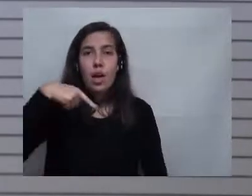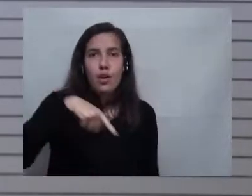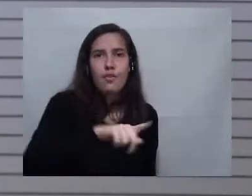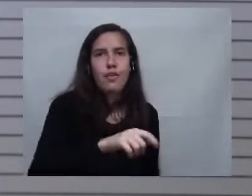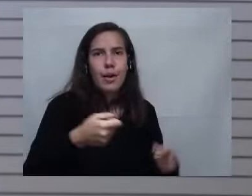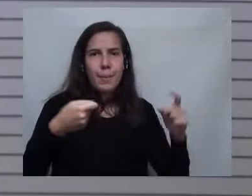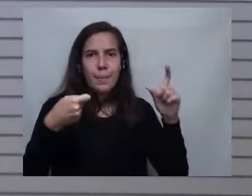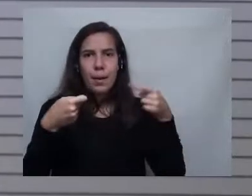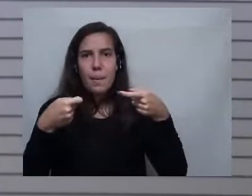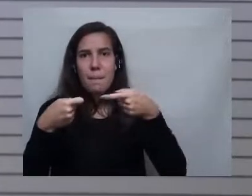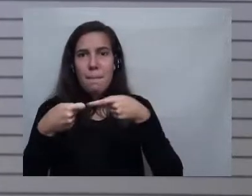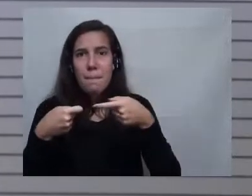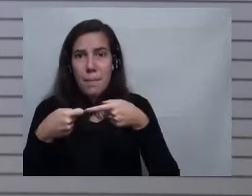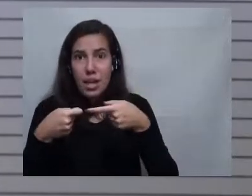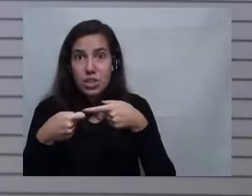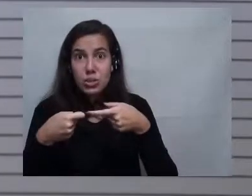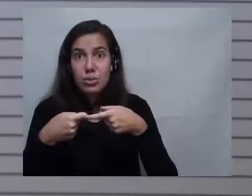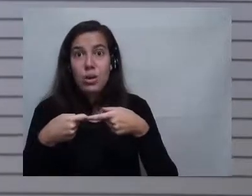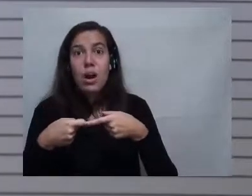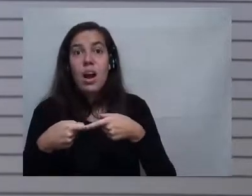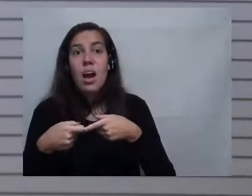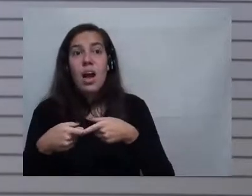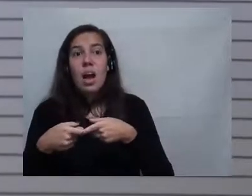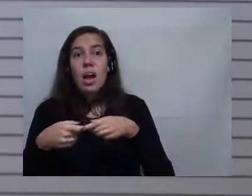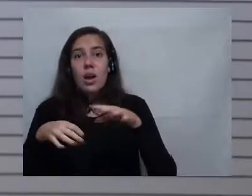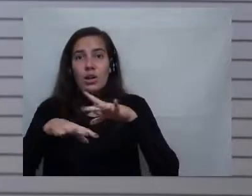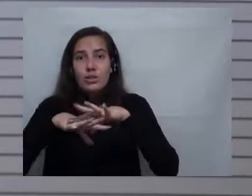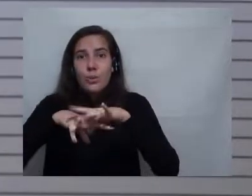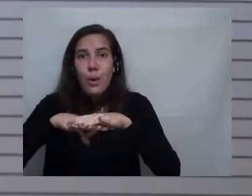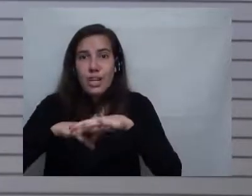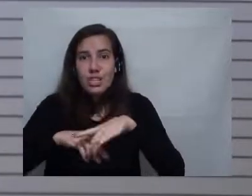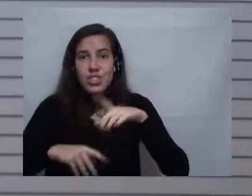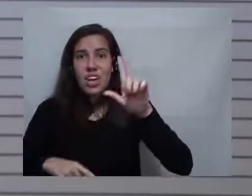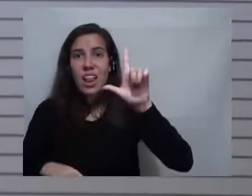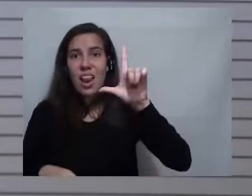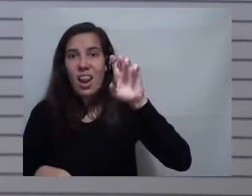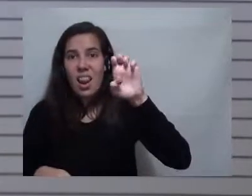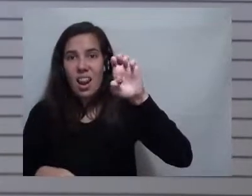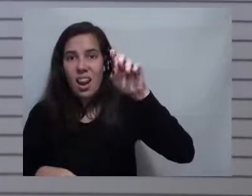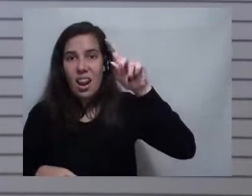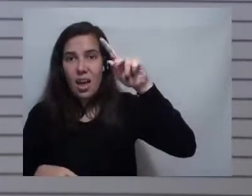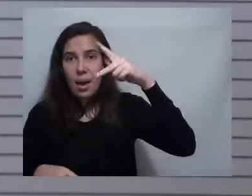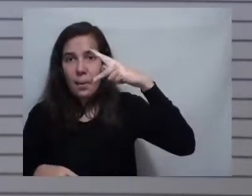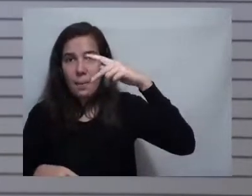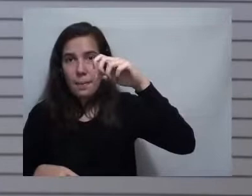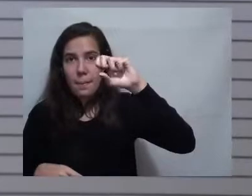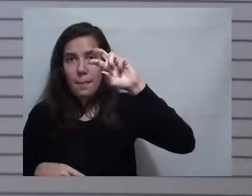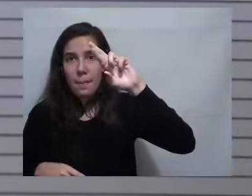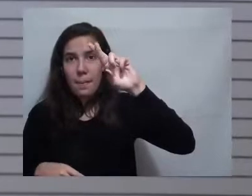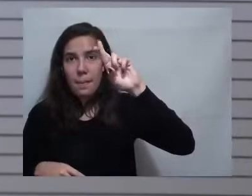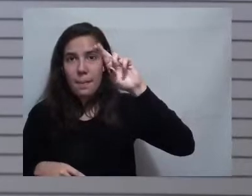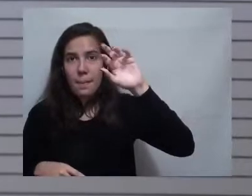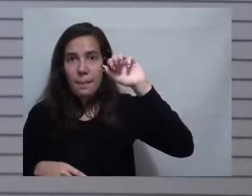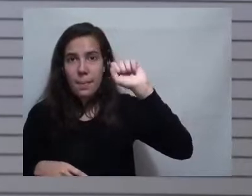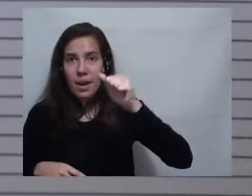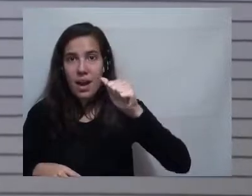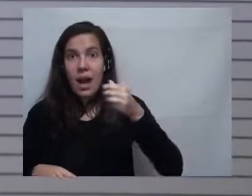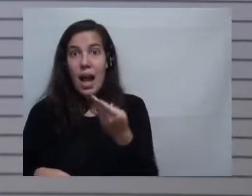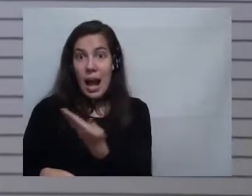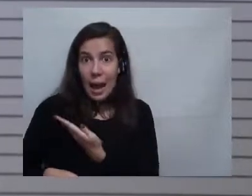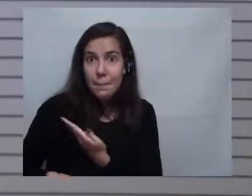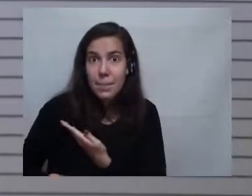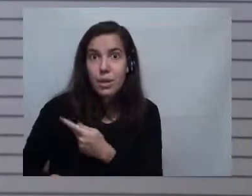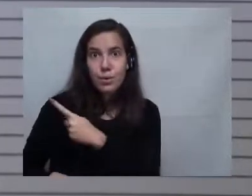médico hanseníase lepra agora deve ter uns 2 anos ao ver se eu